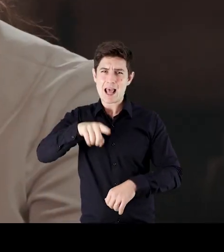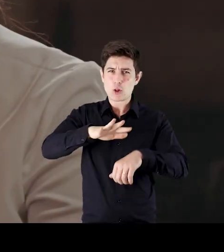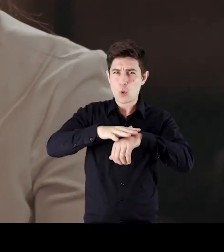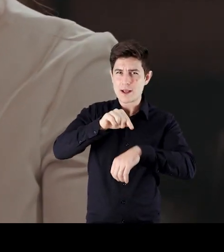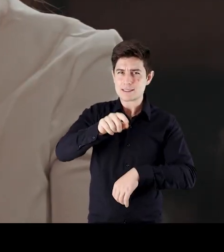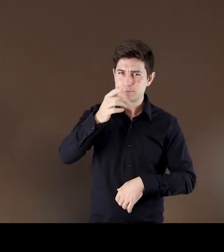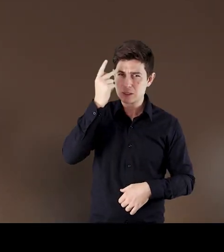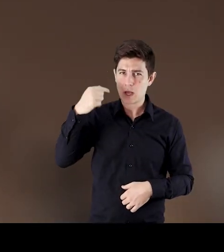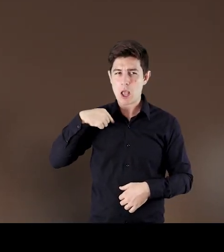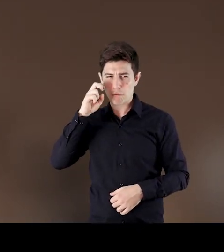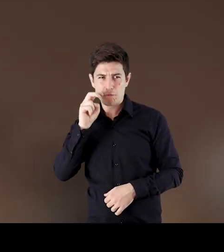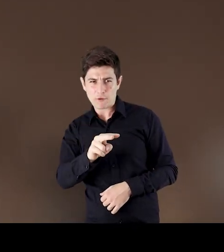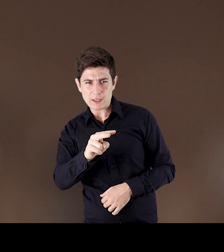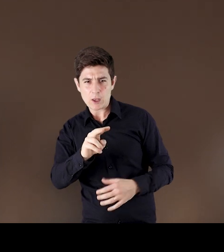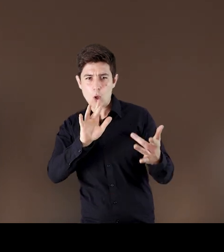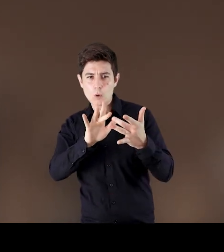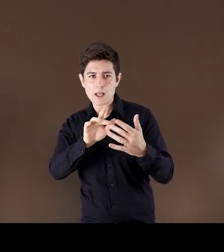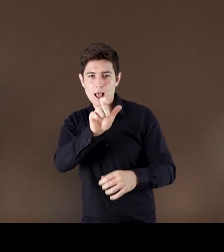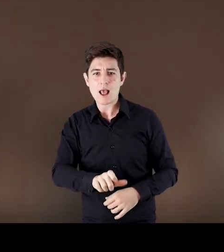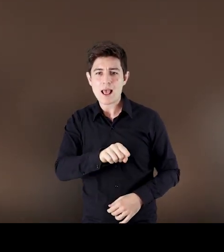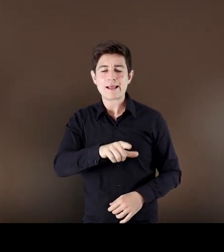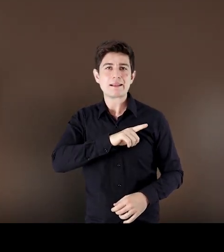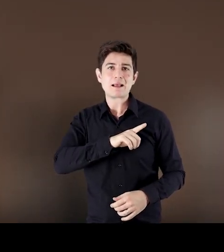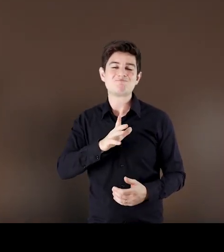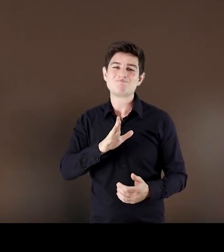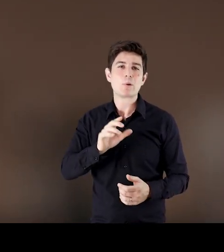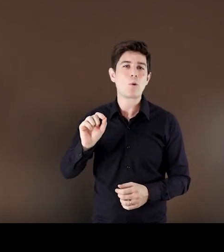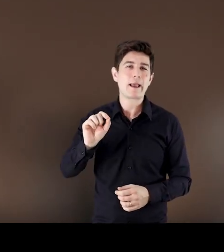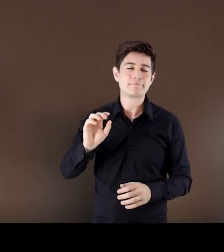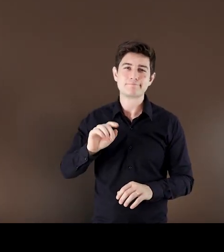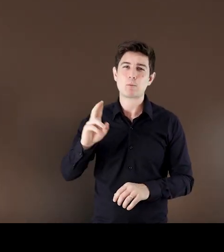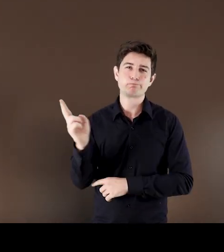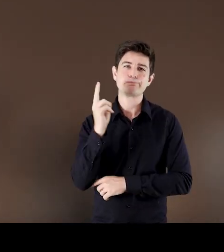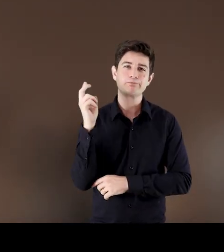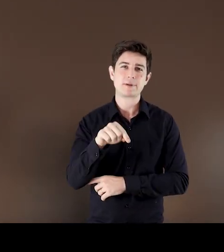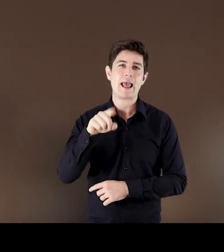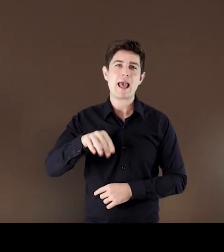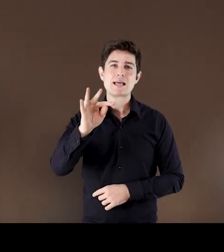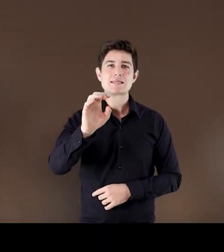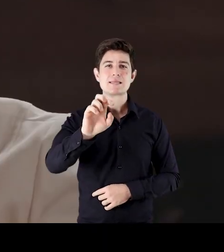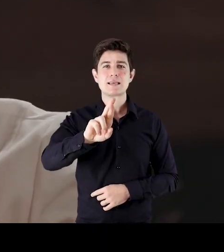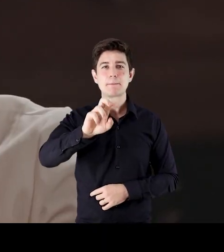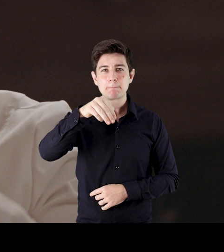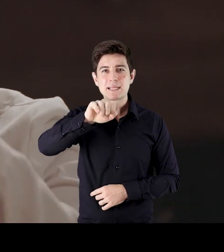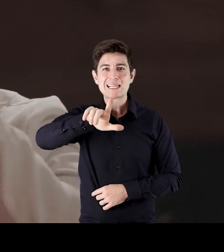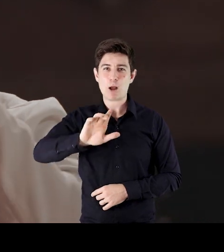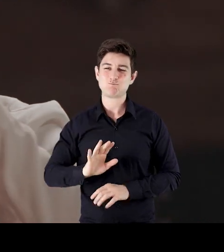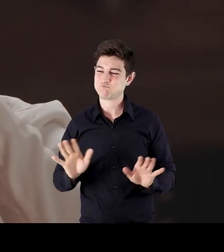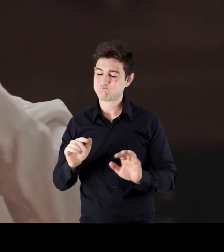quarto e tive contato com ele, era um paciente dito terminal. Terminal é uma palavra